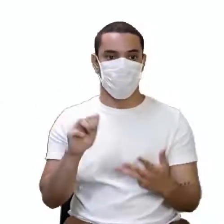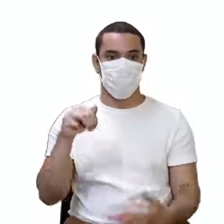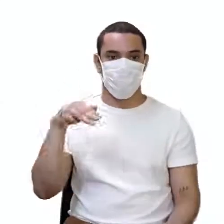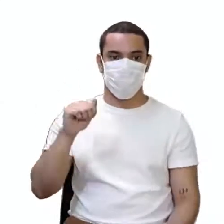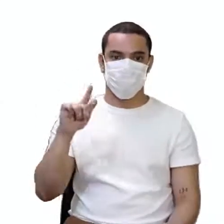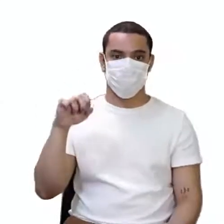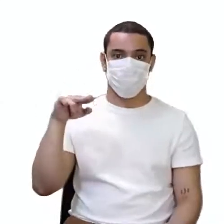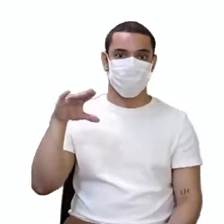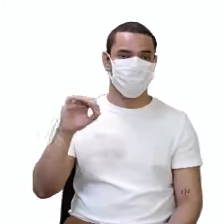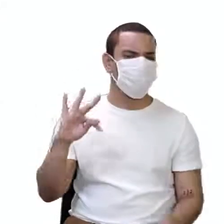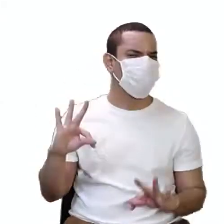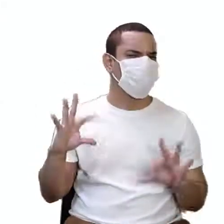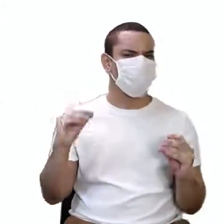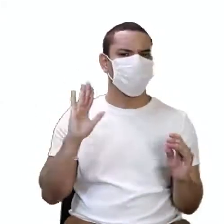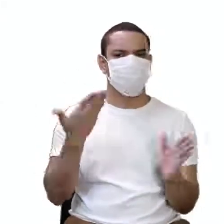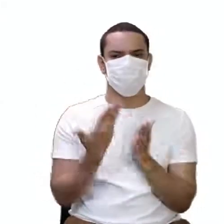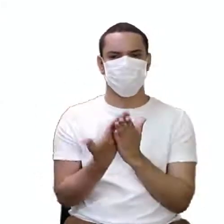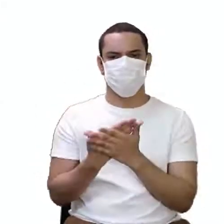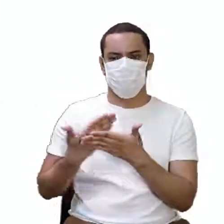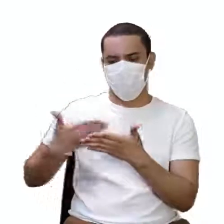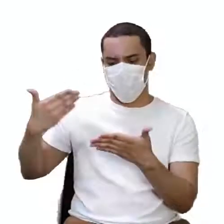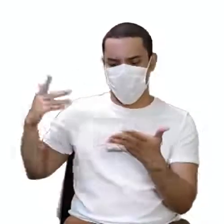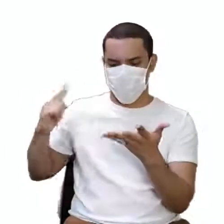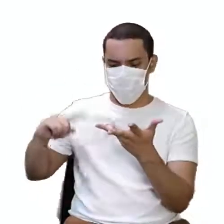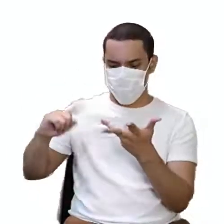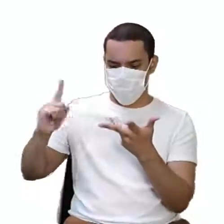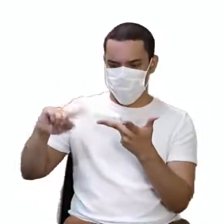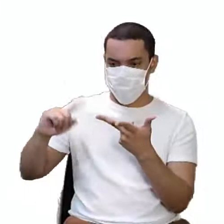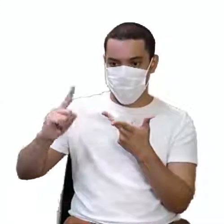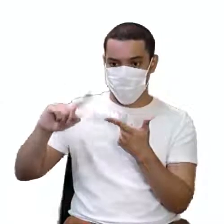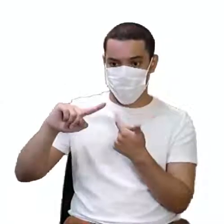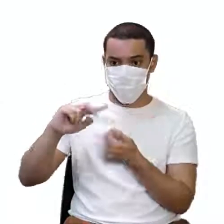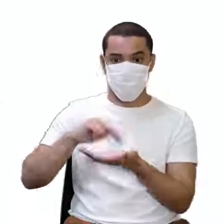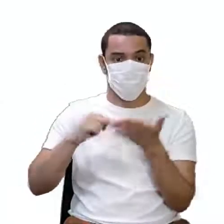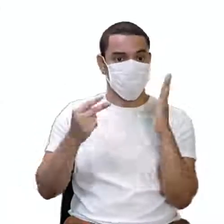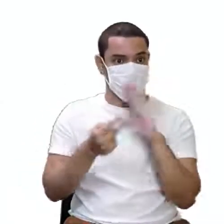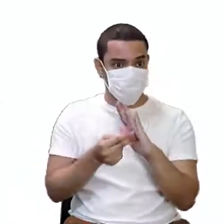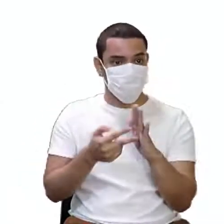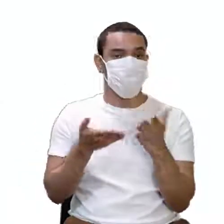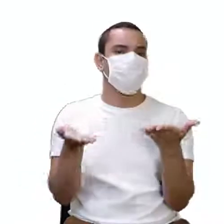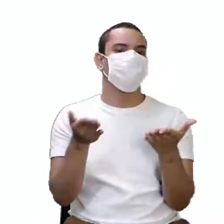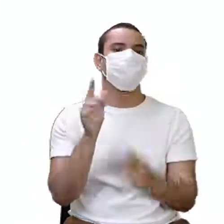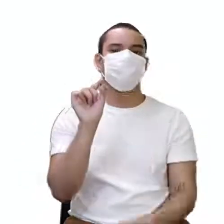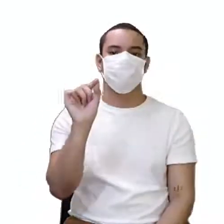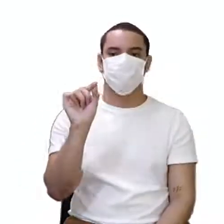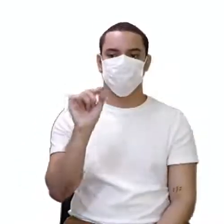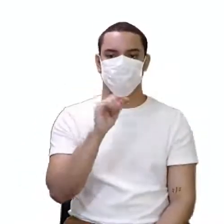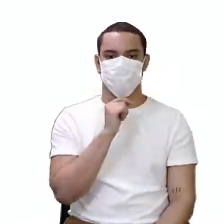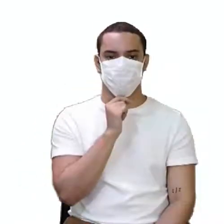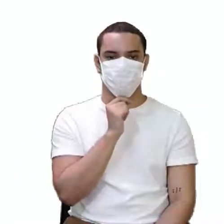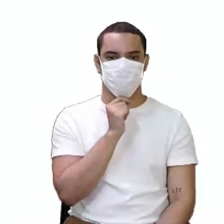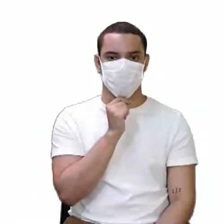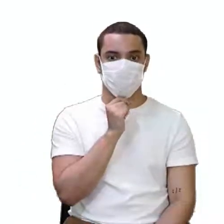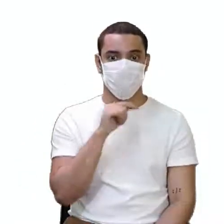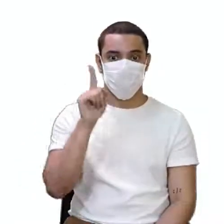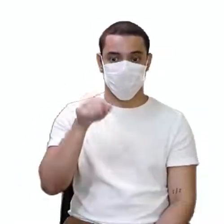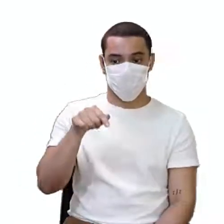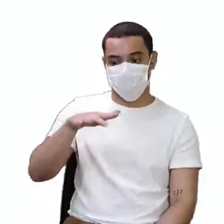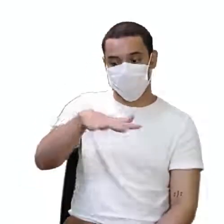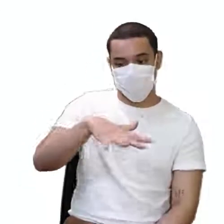anagênese, tem tanta coisa, né? Exatamente. Agora, olha lá. É um